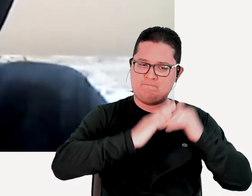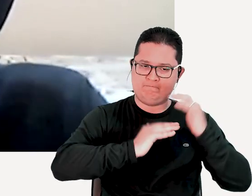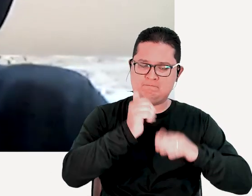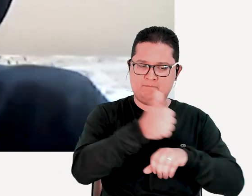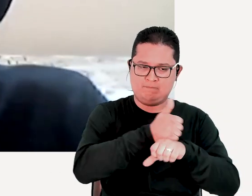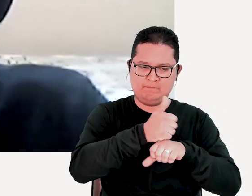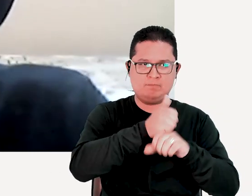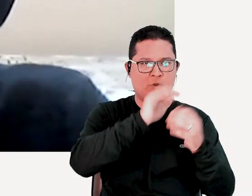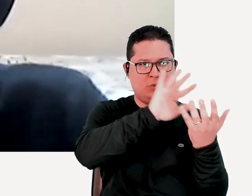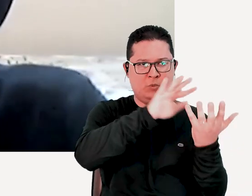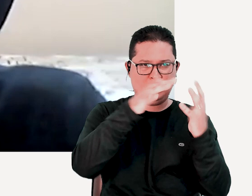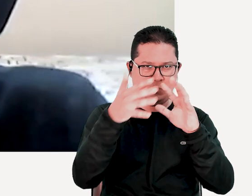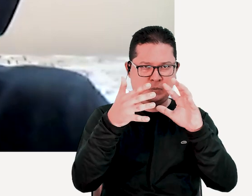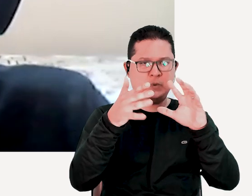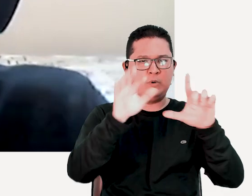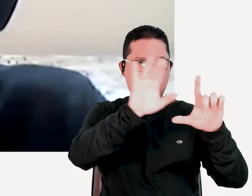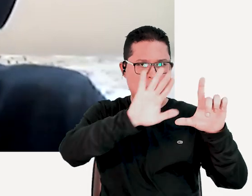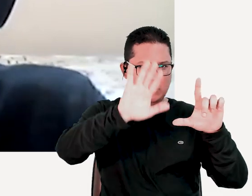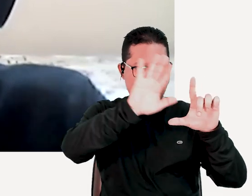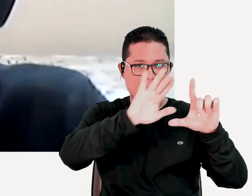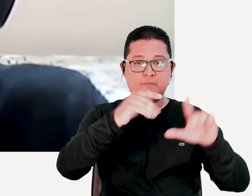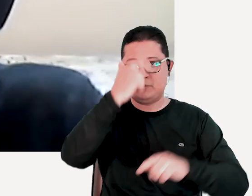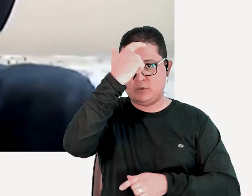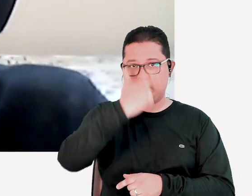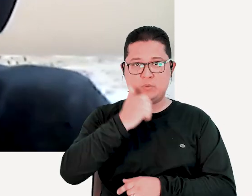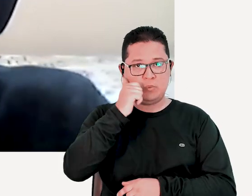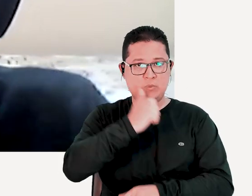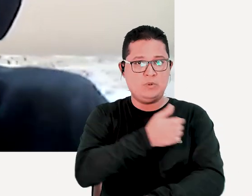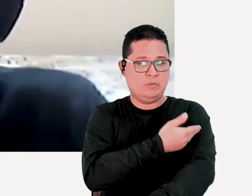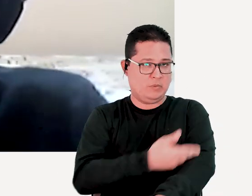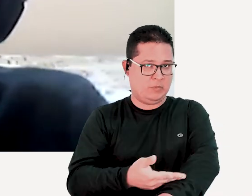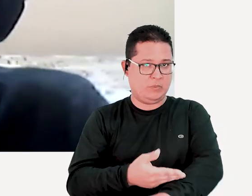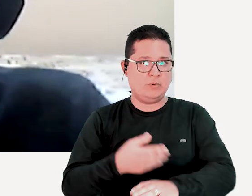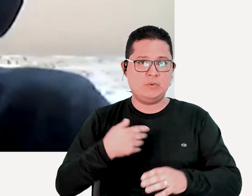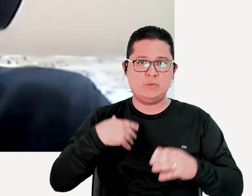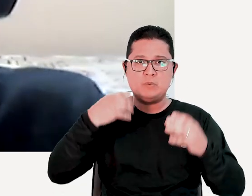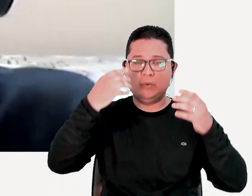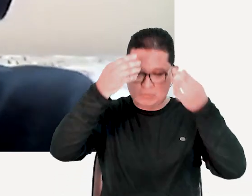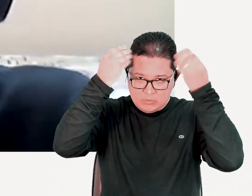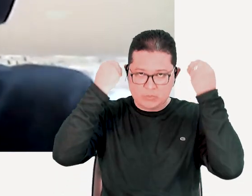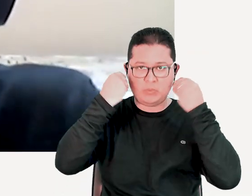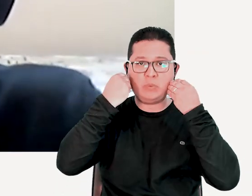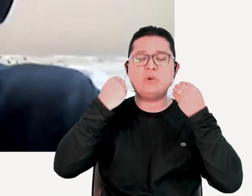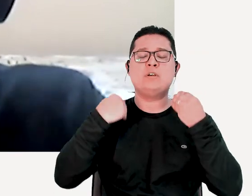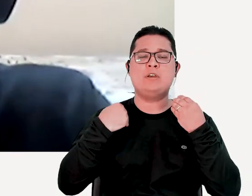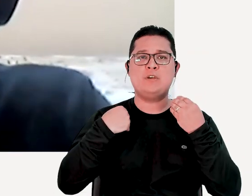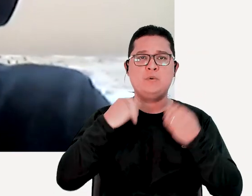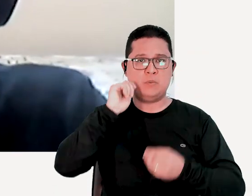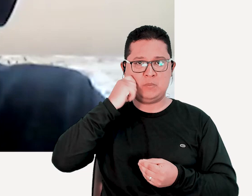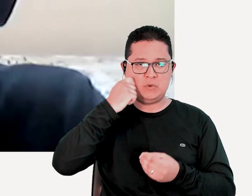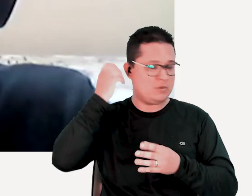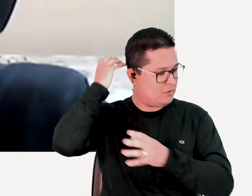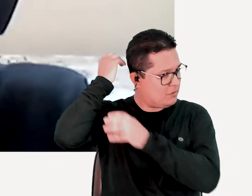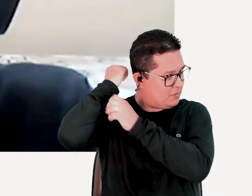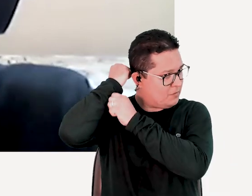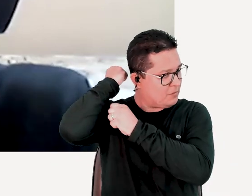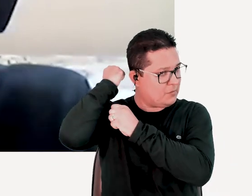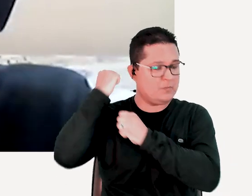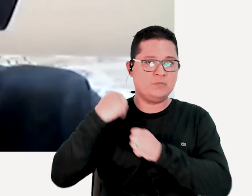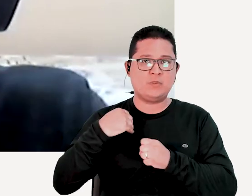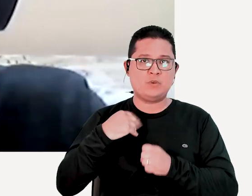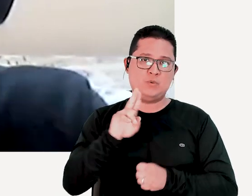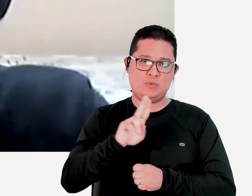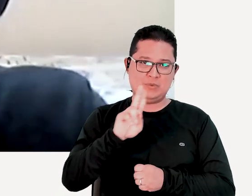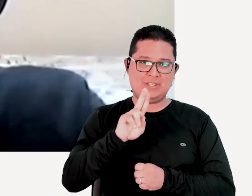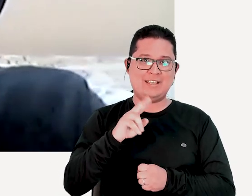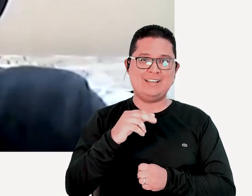branca, tenho cabelos pretos, está preso num coque, estou utilizando um microfone.